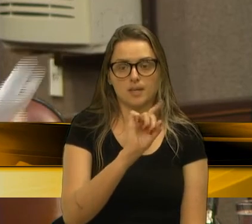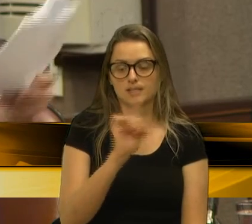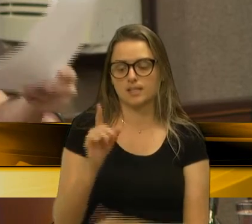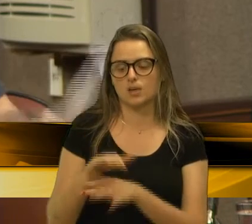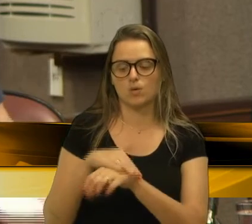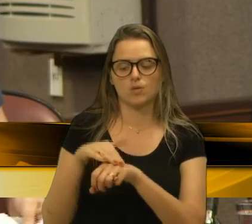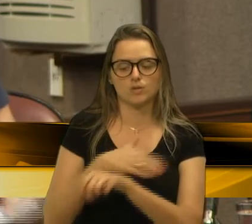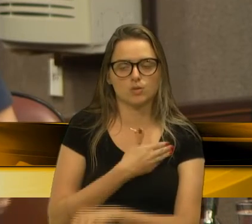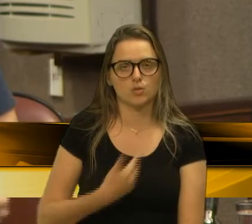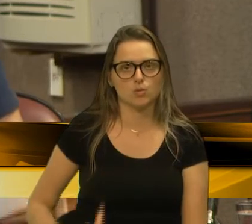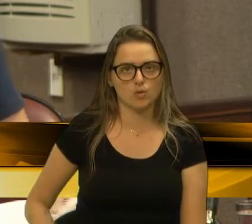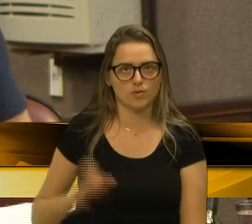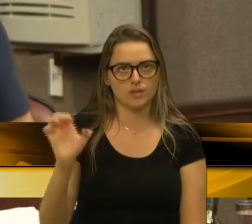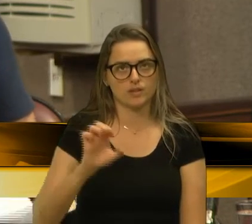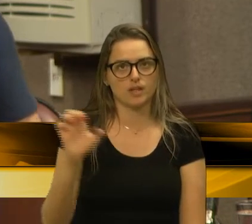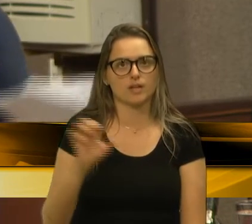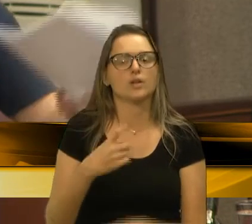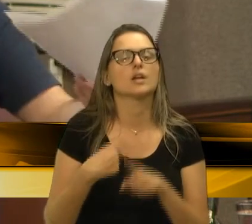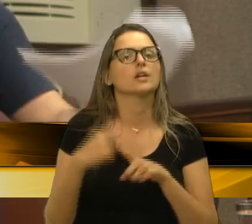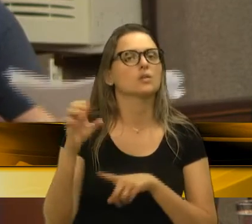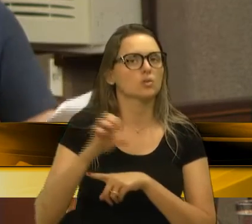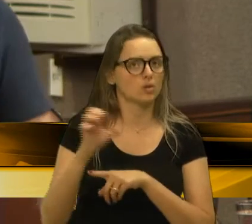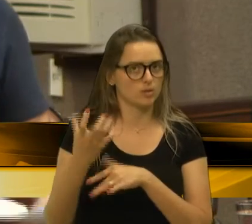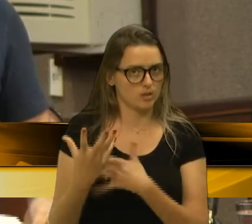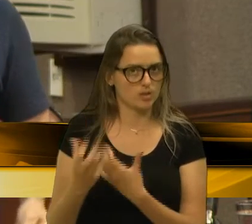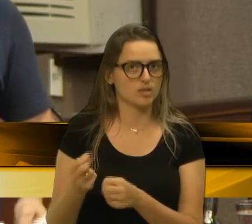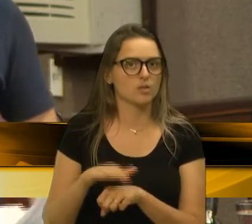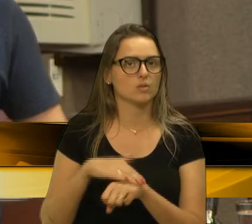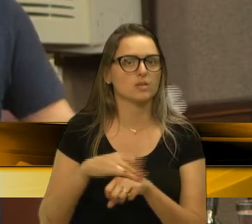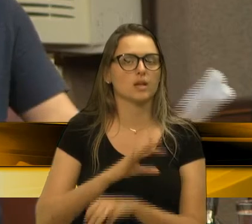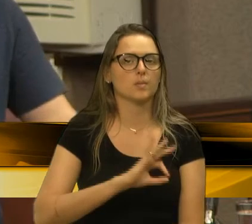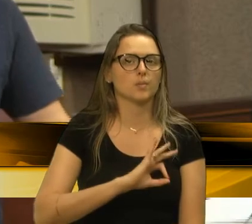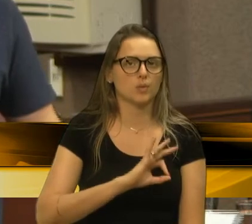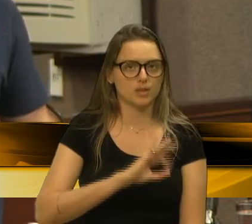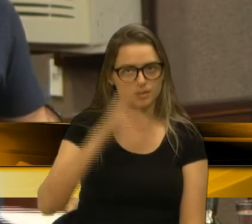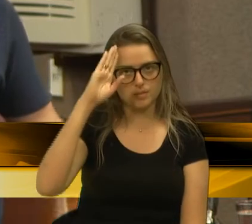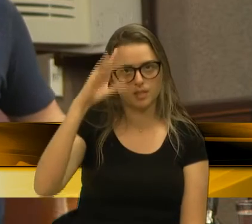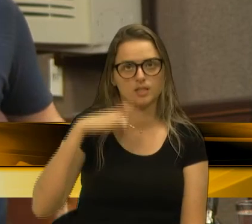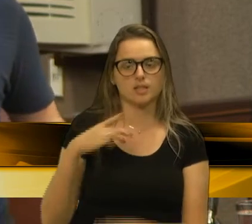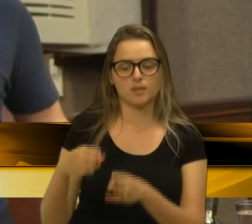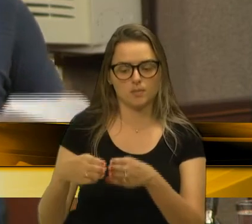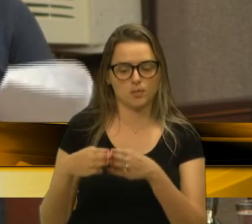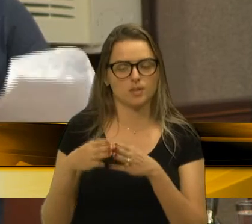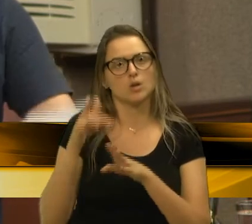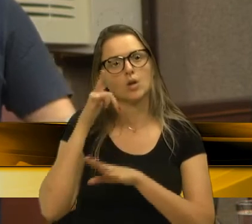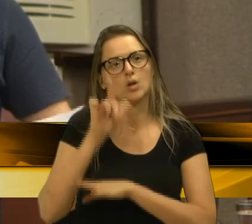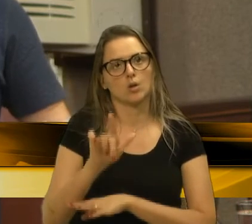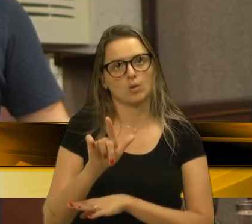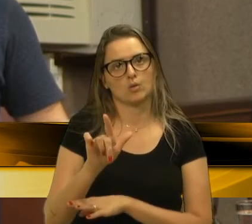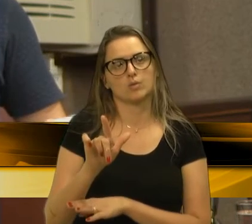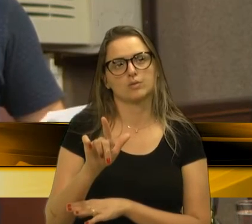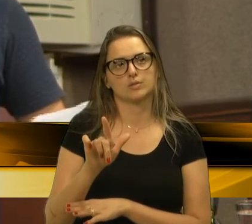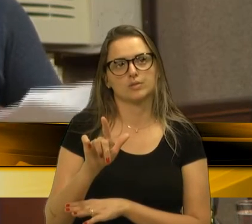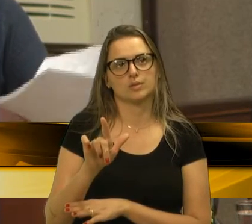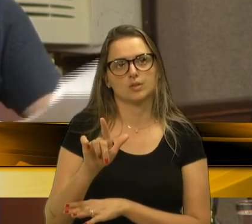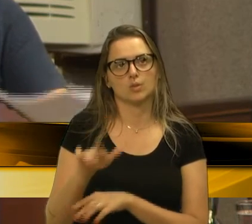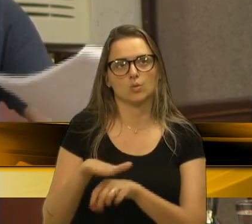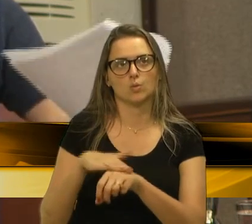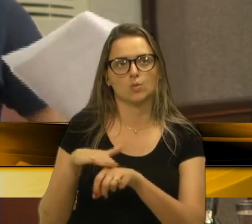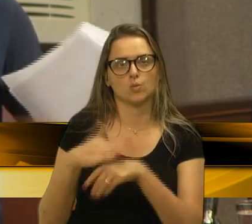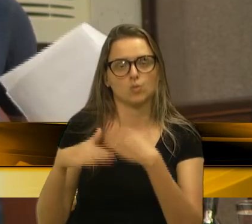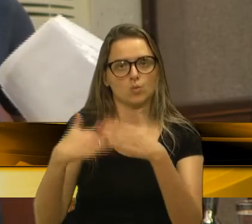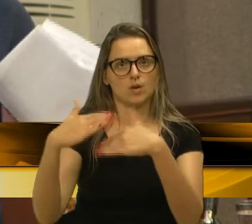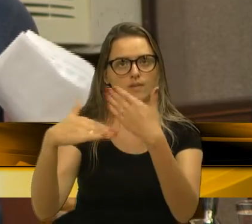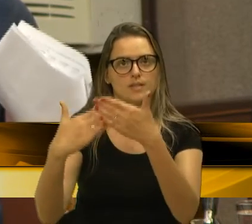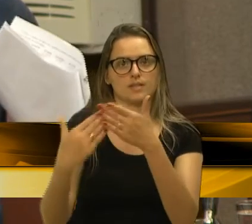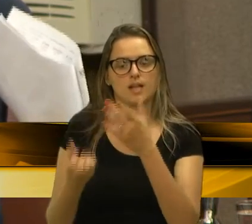que ele abriu o diálogo para todas as categorias, tanto é que os policiais, que nós temos uma moção aqui, eles conseguiram alguns avanços,